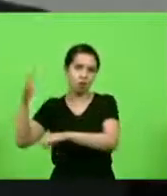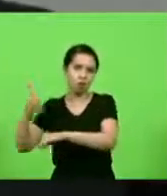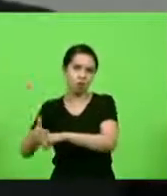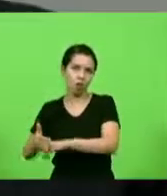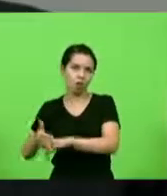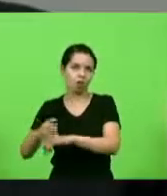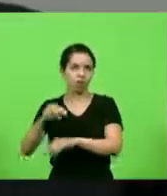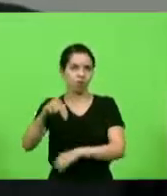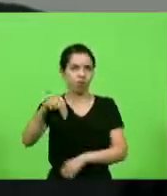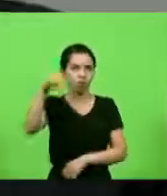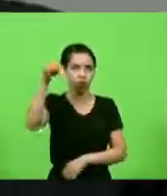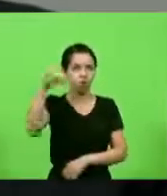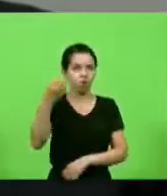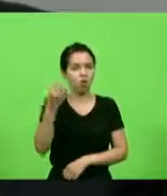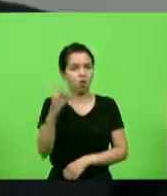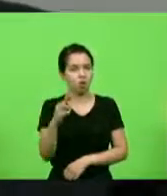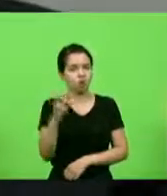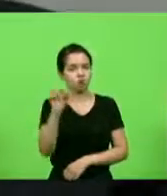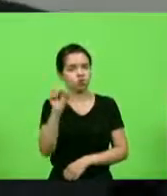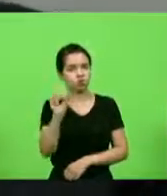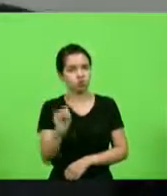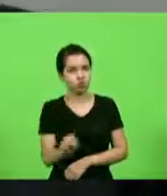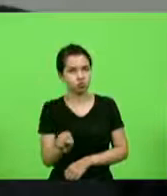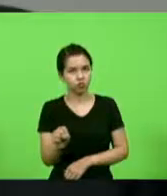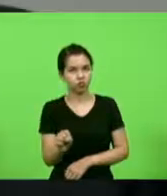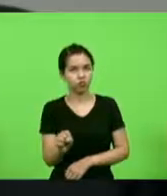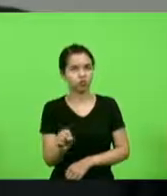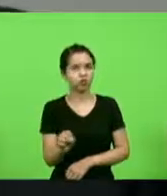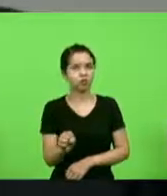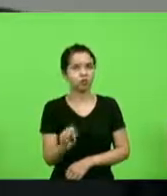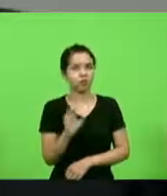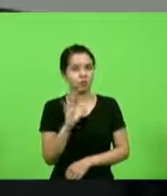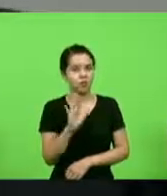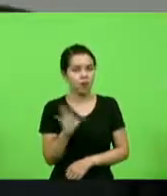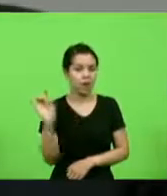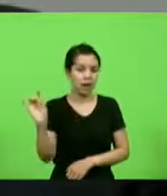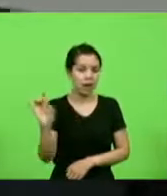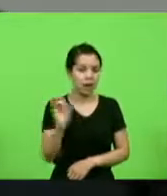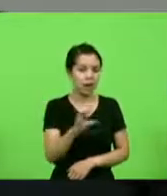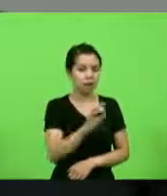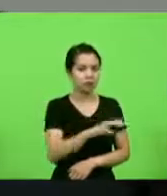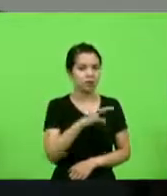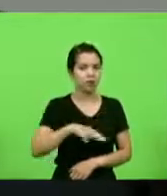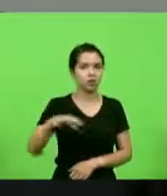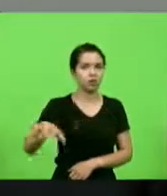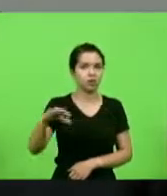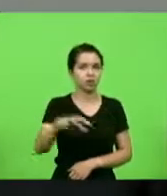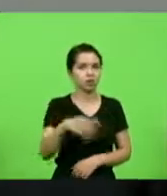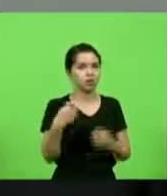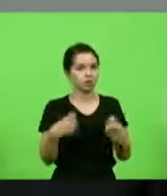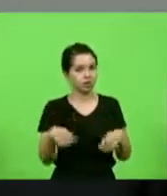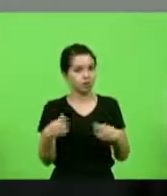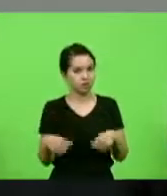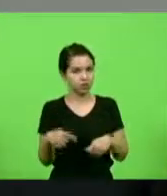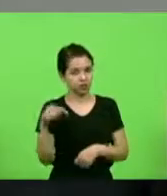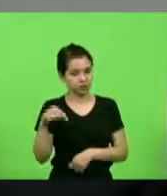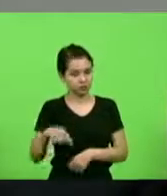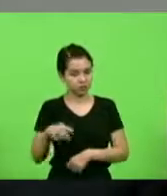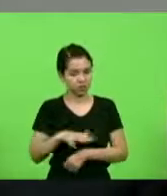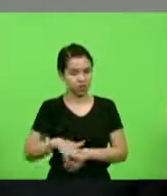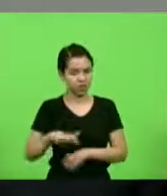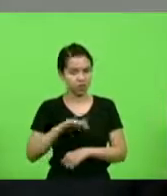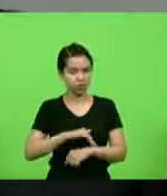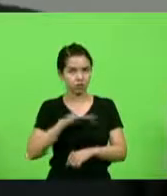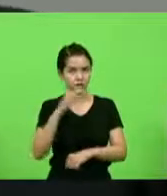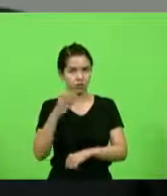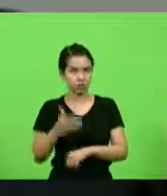o Norte ou para o Sul, mas que seja característico para cada região. Aqui, na Serra Catarinense, onde eu estou falando